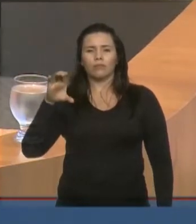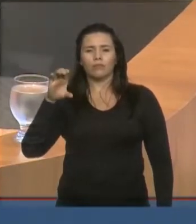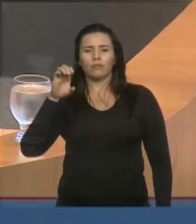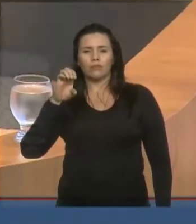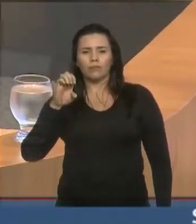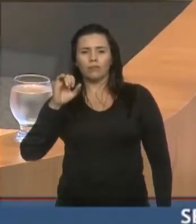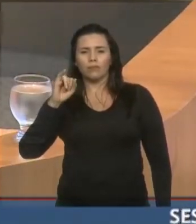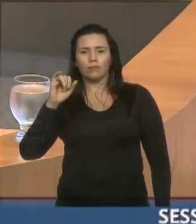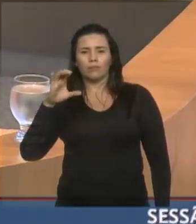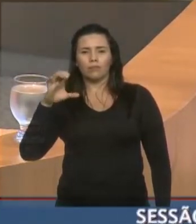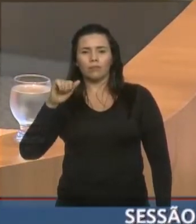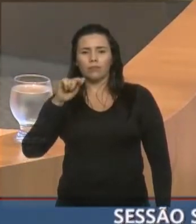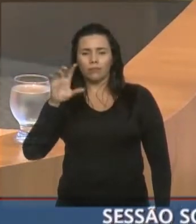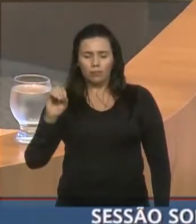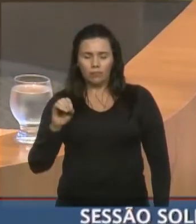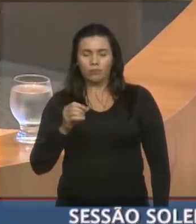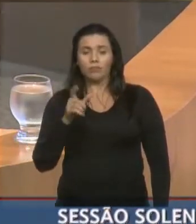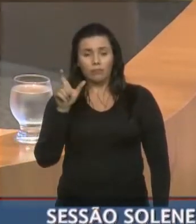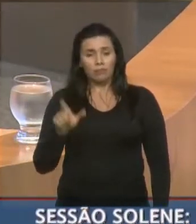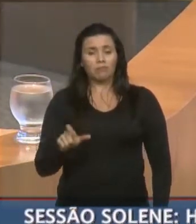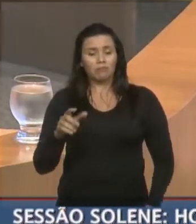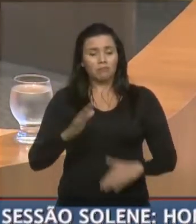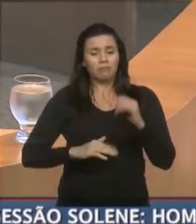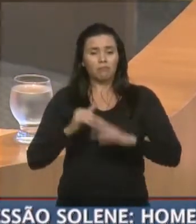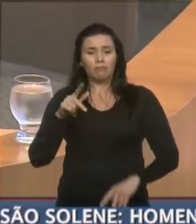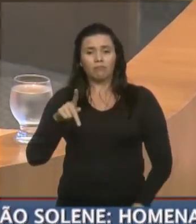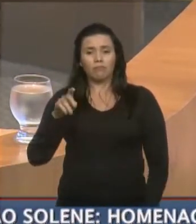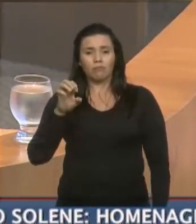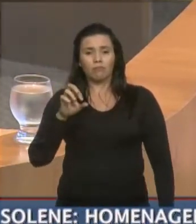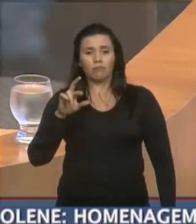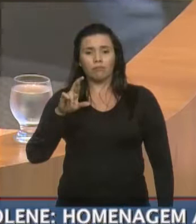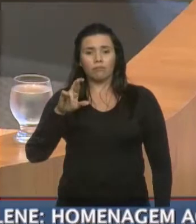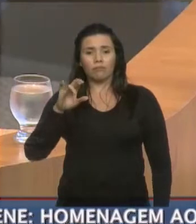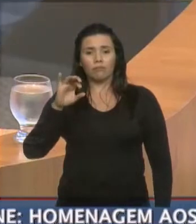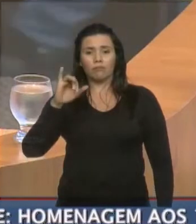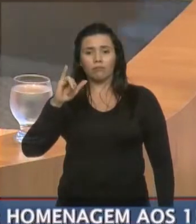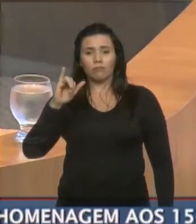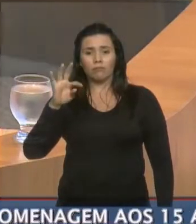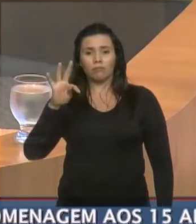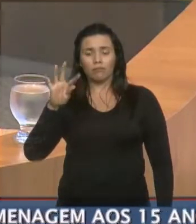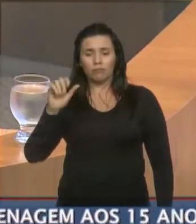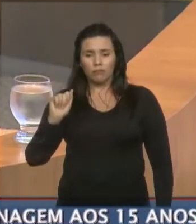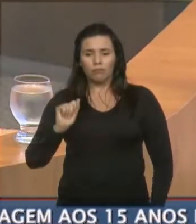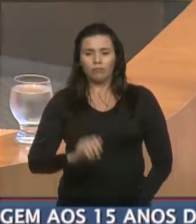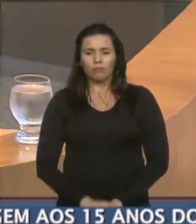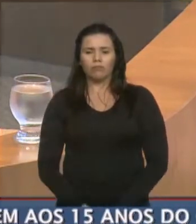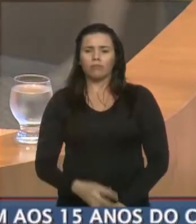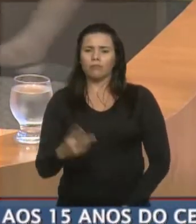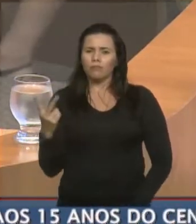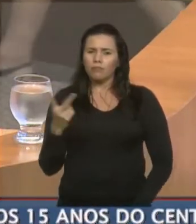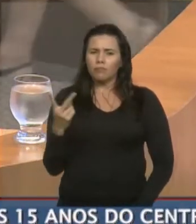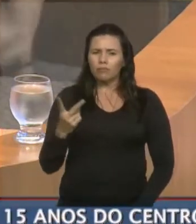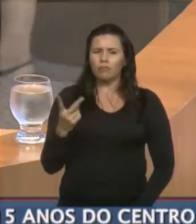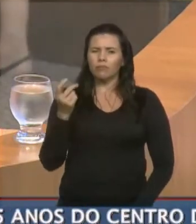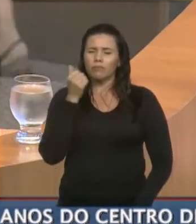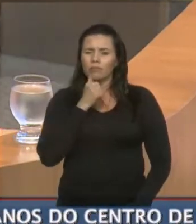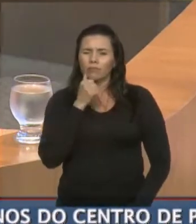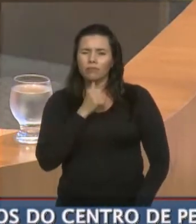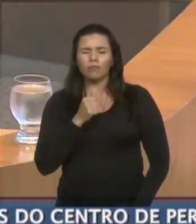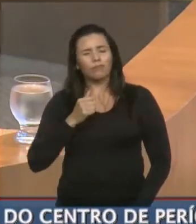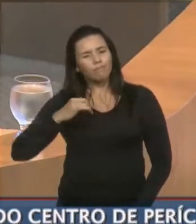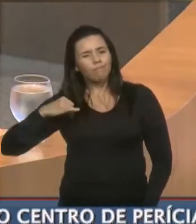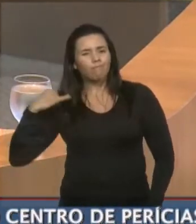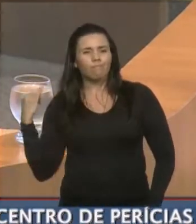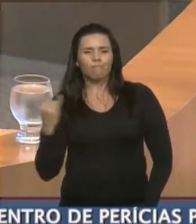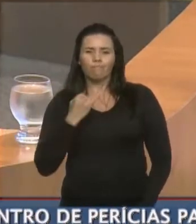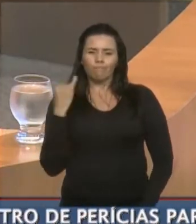que não seria possível iniciar um trabalho que nós iniciamos há quase um mês. Cumprimentar os demais peritos criminais